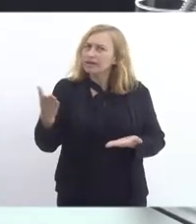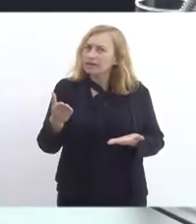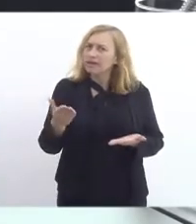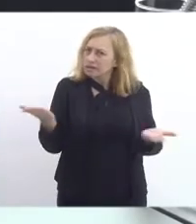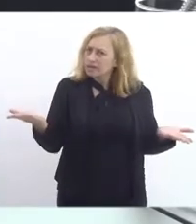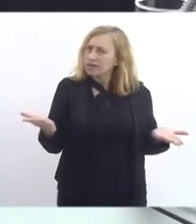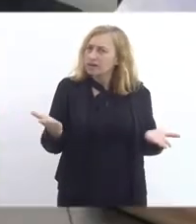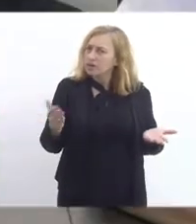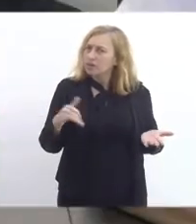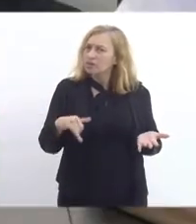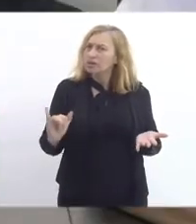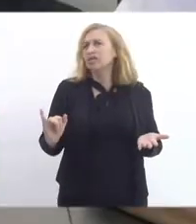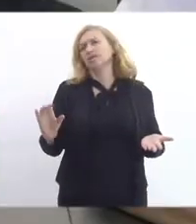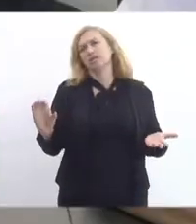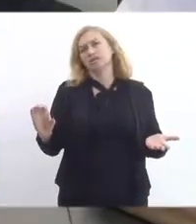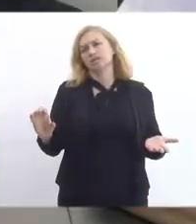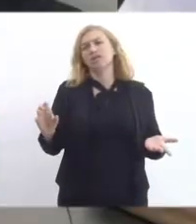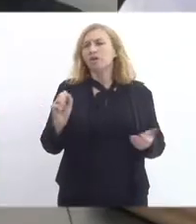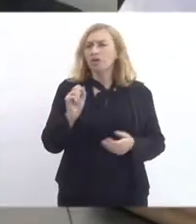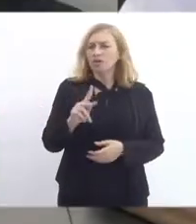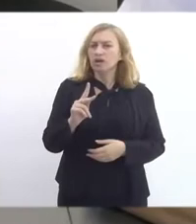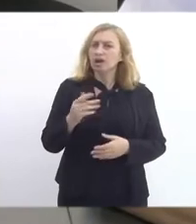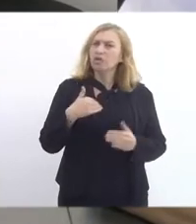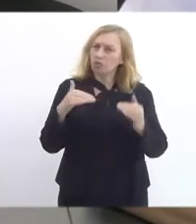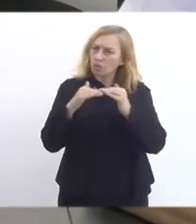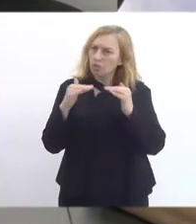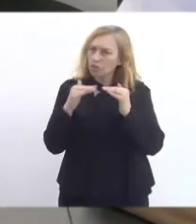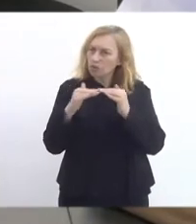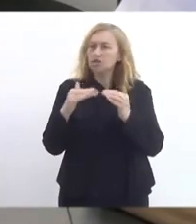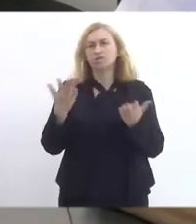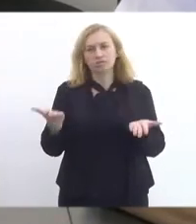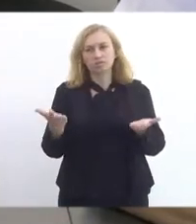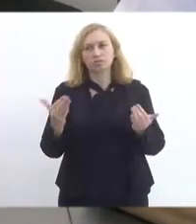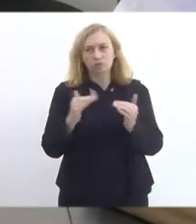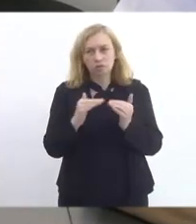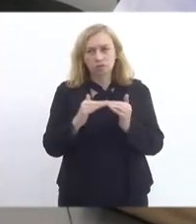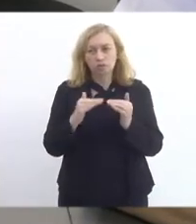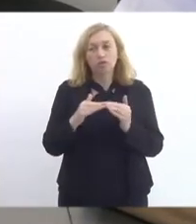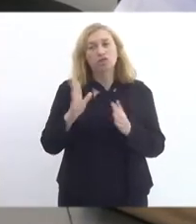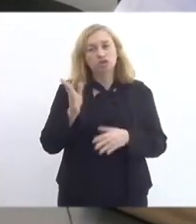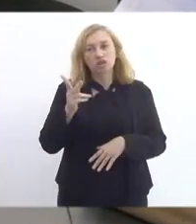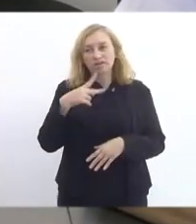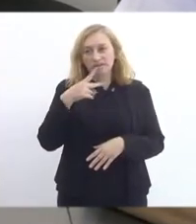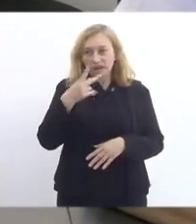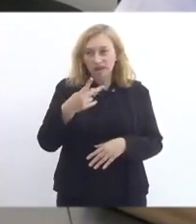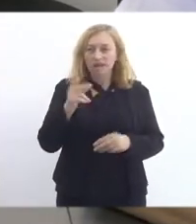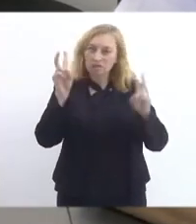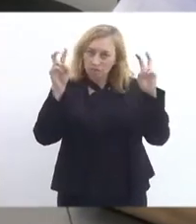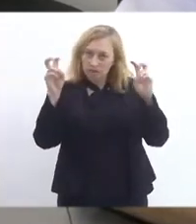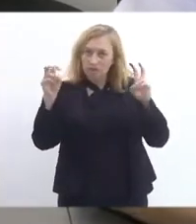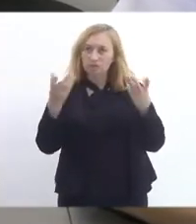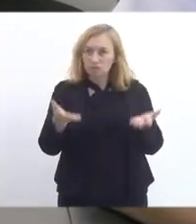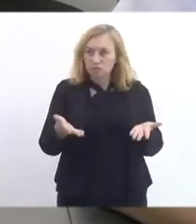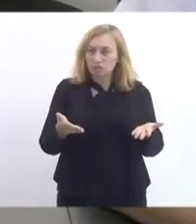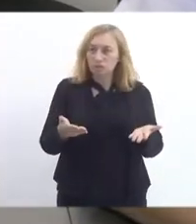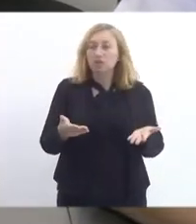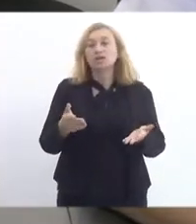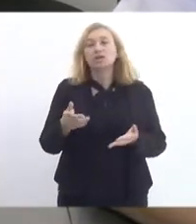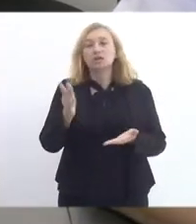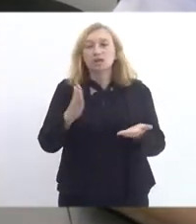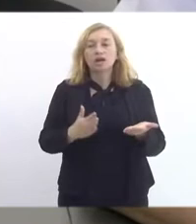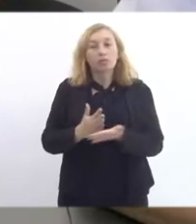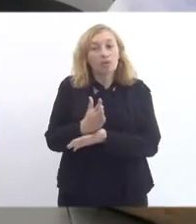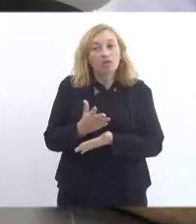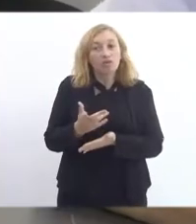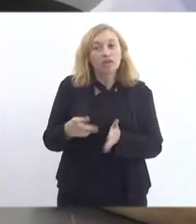prevê. Você não, tudo bem. Né? Estamos de acordo quanto ao mérito. Sim, eu até me adiantei nesse ponto. E aprovada